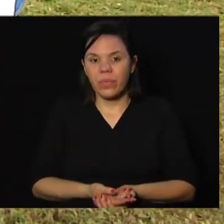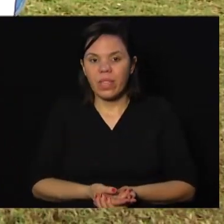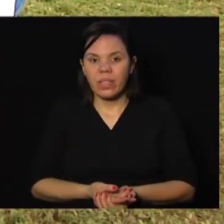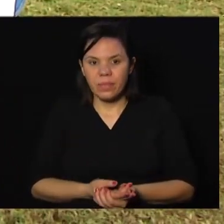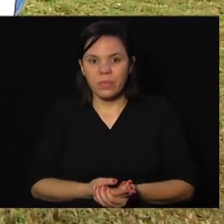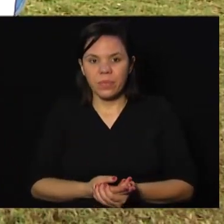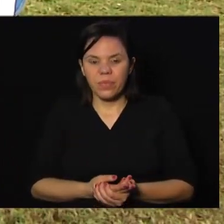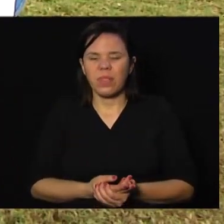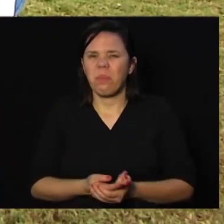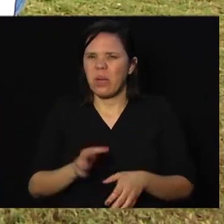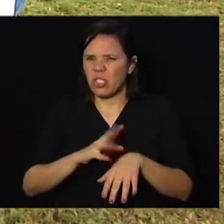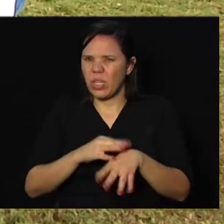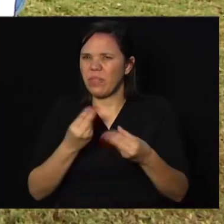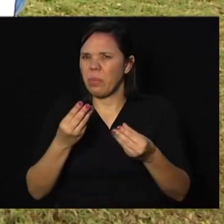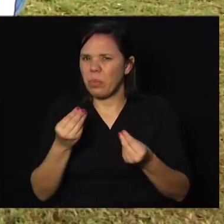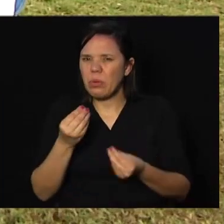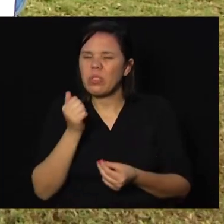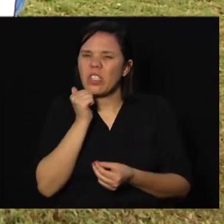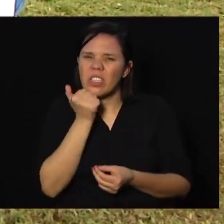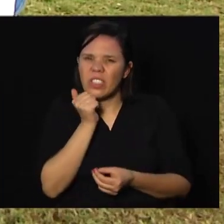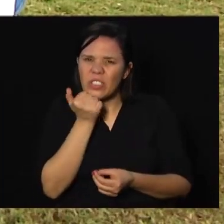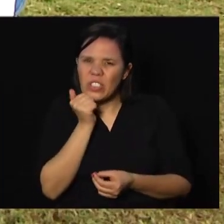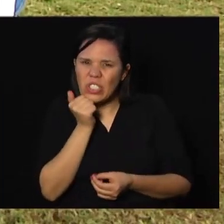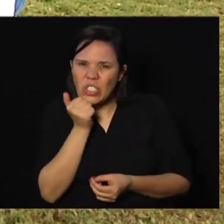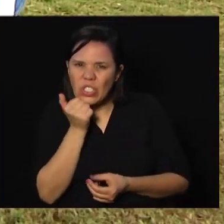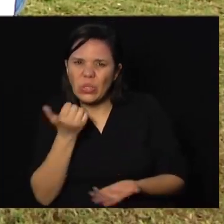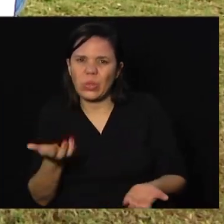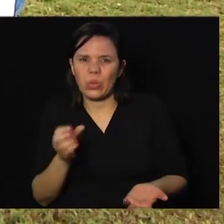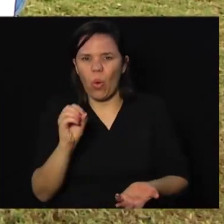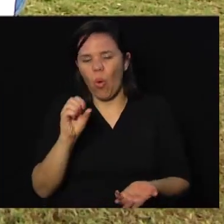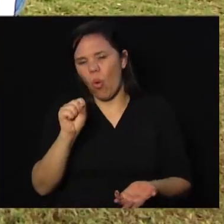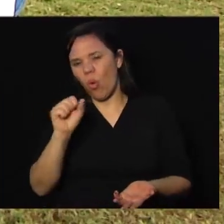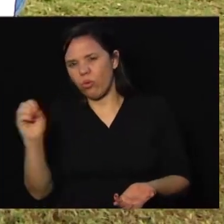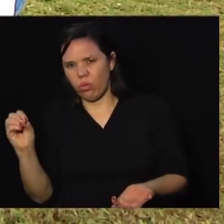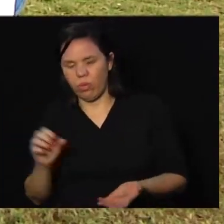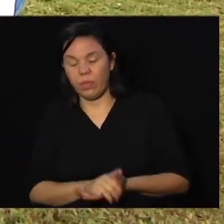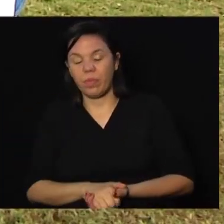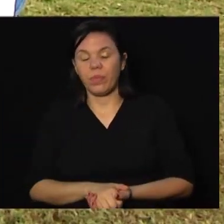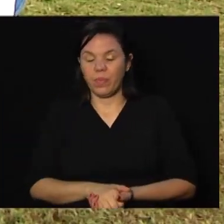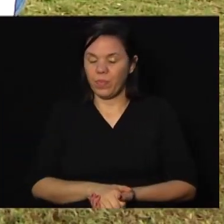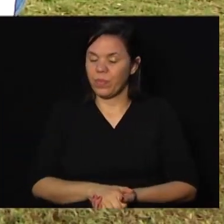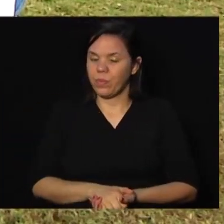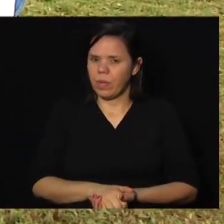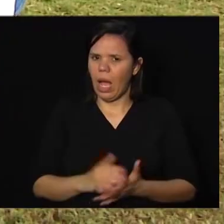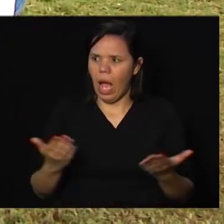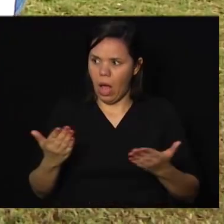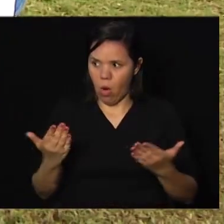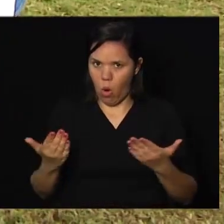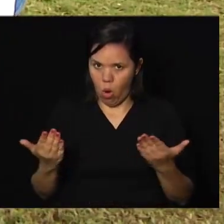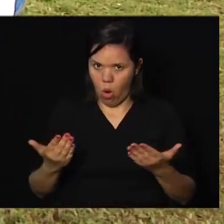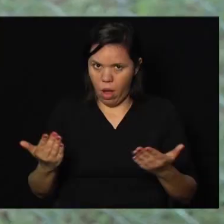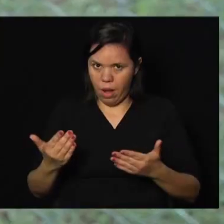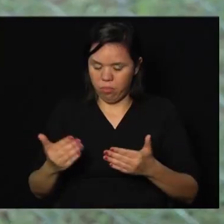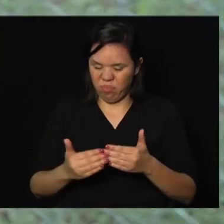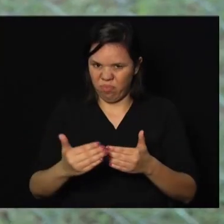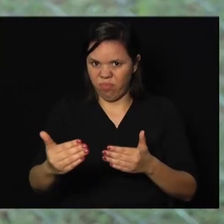cabeça de fêmur, quadril, joelho, tudo mais. Enfim, hoje o treinamento evoluiu, né,